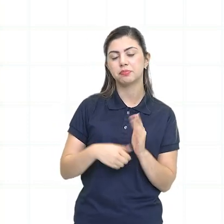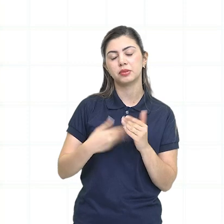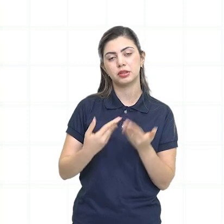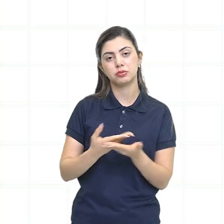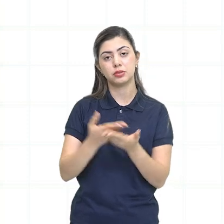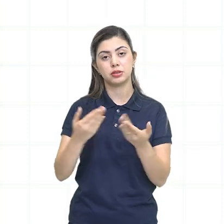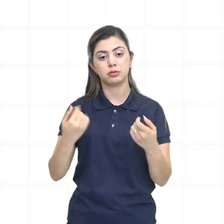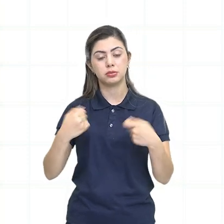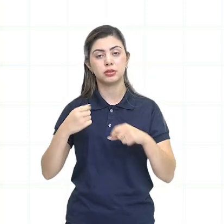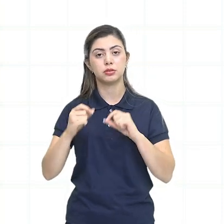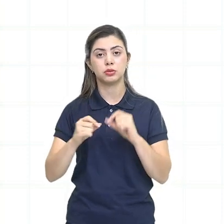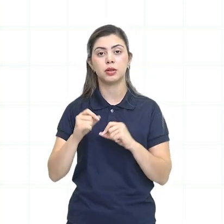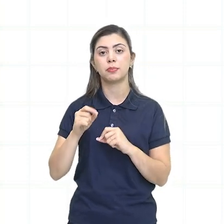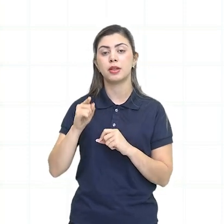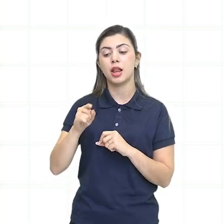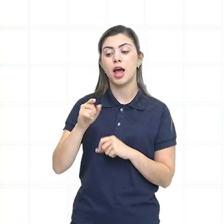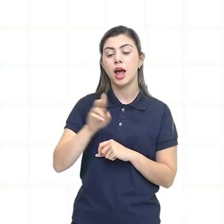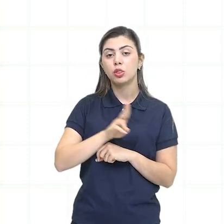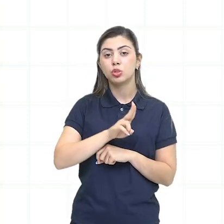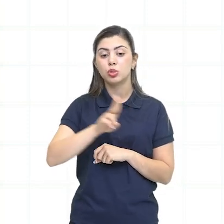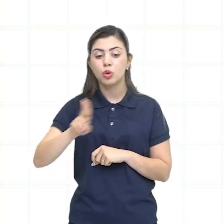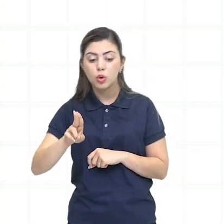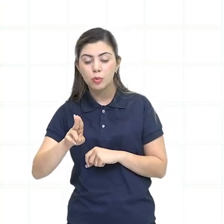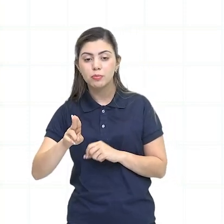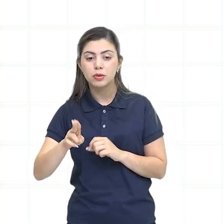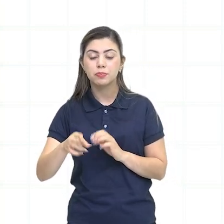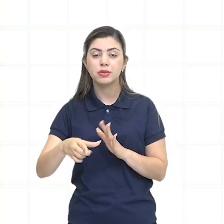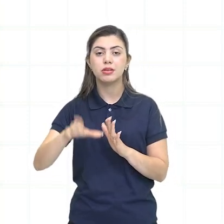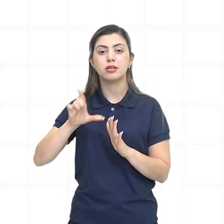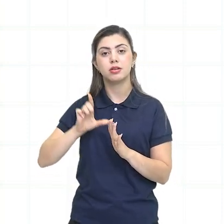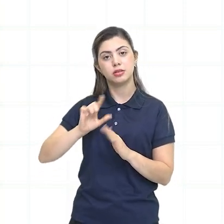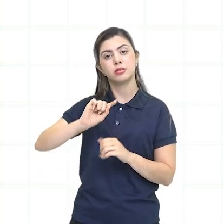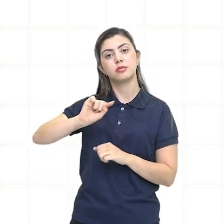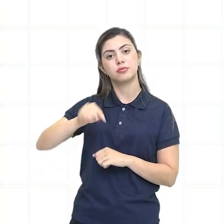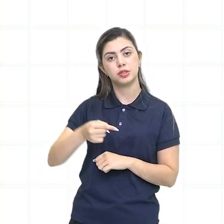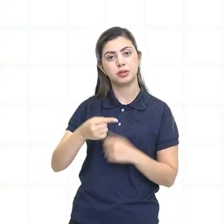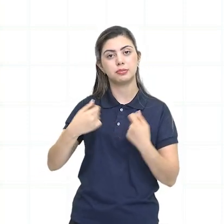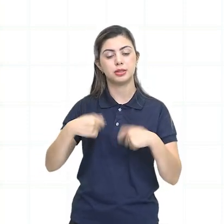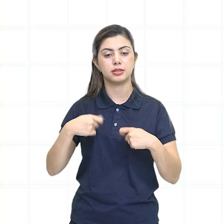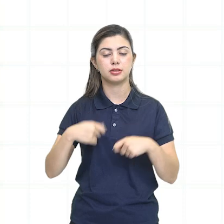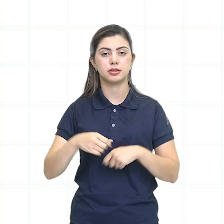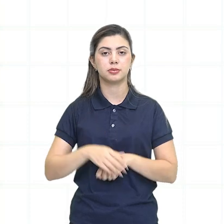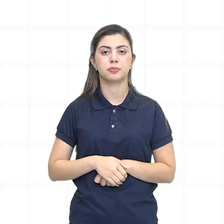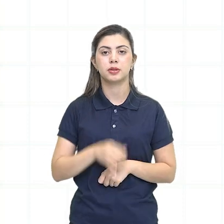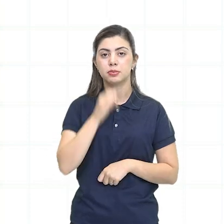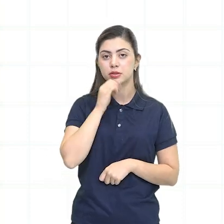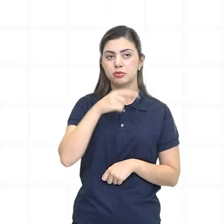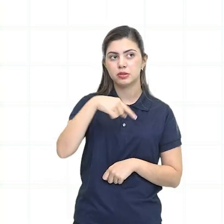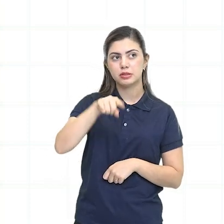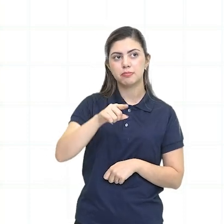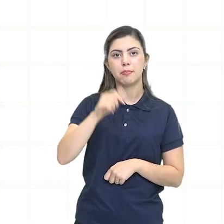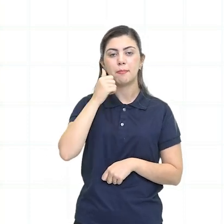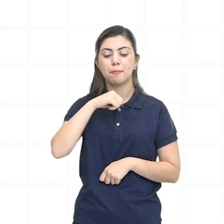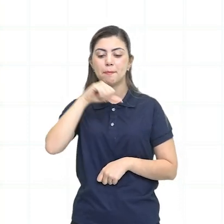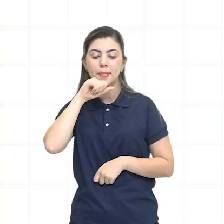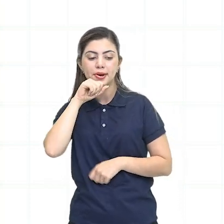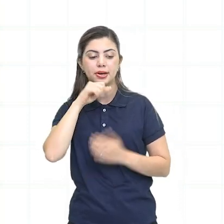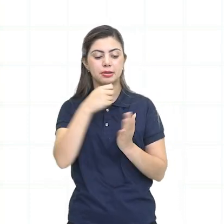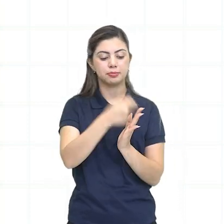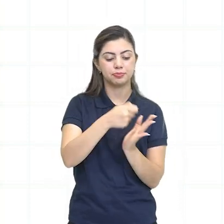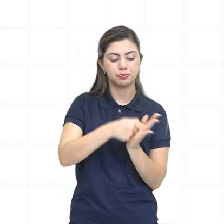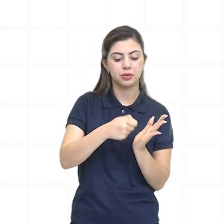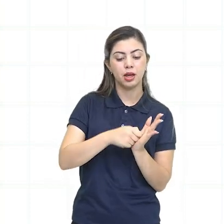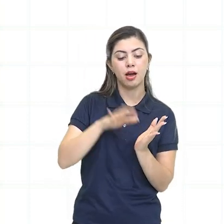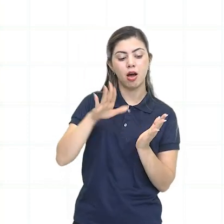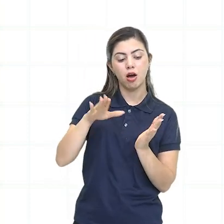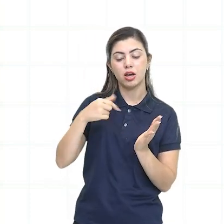que colocar uma vírgula antes do nome, né, que você apresentar. Você vai sair, vai fazer o bilhete para sua mãe, dizer, mãe, já